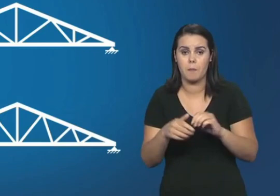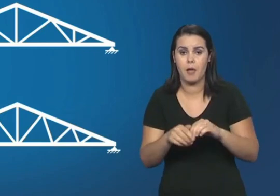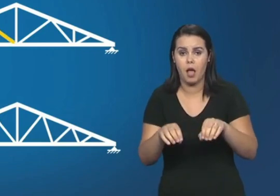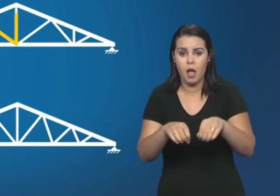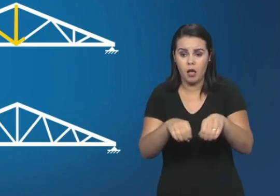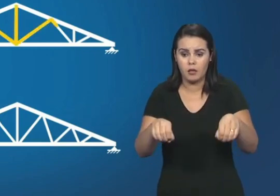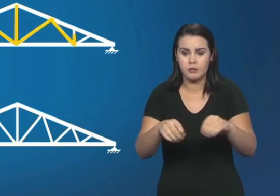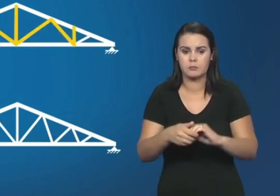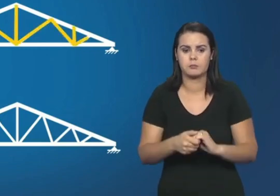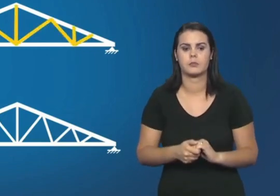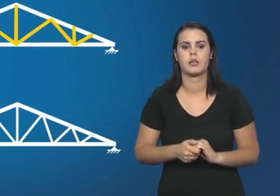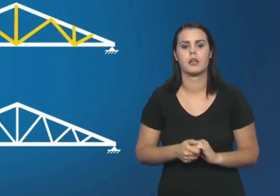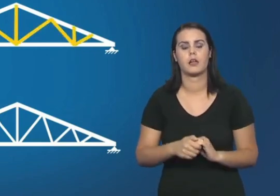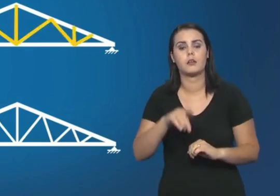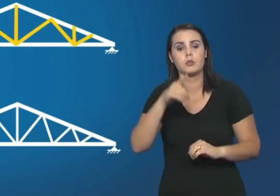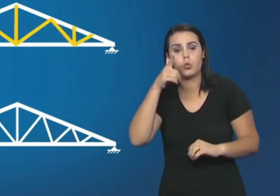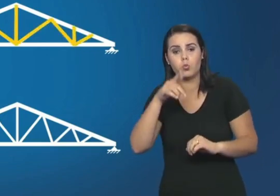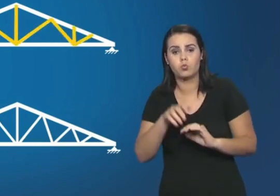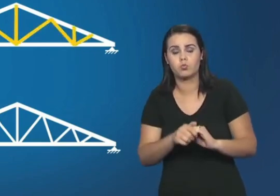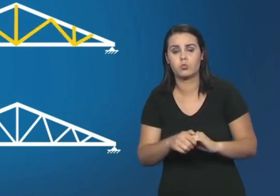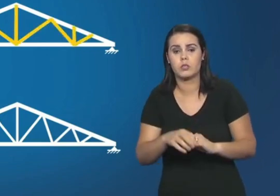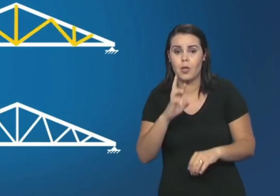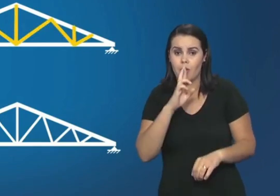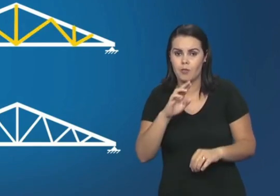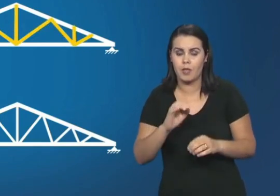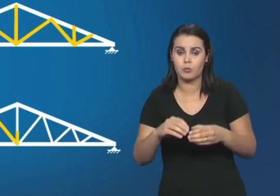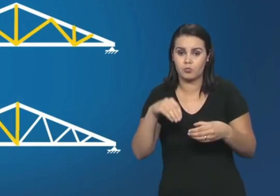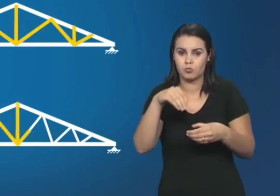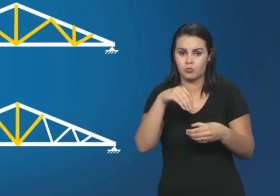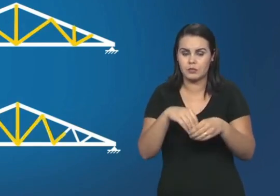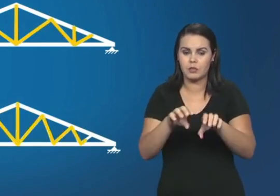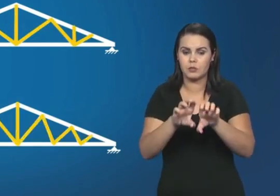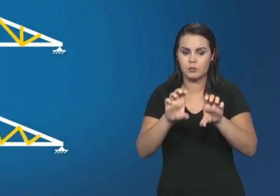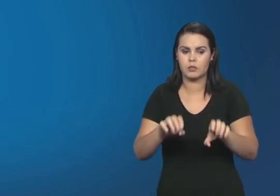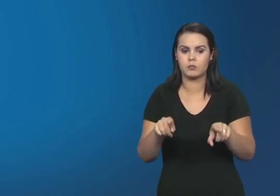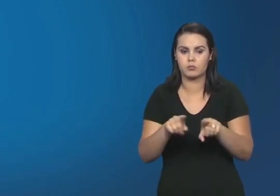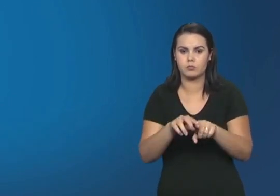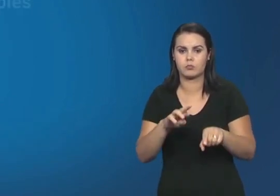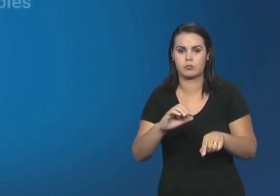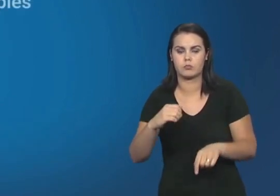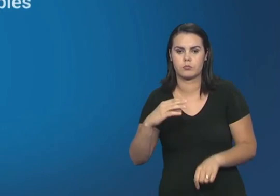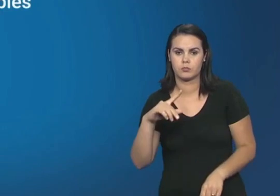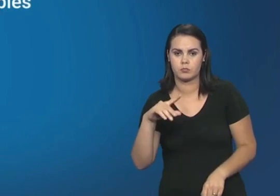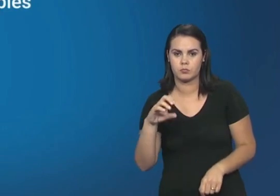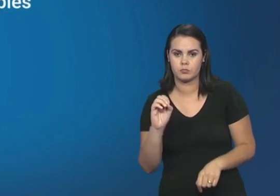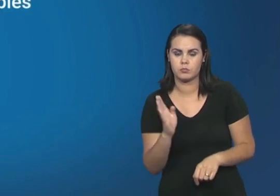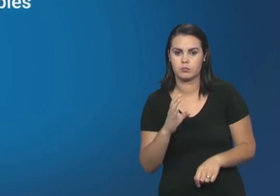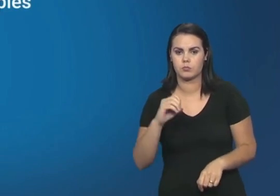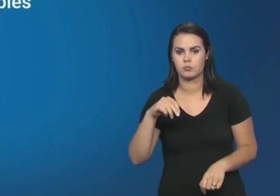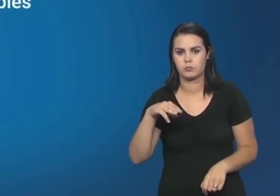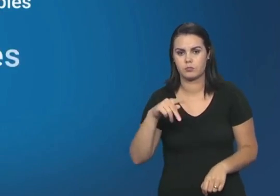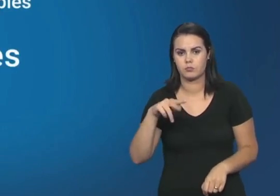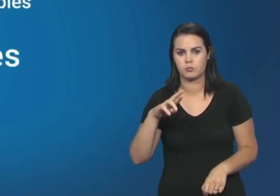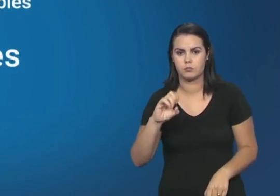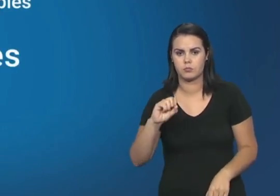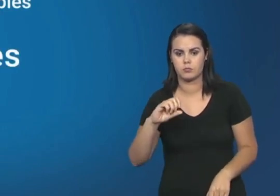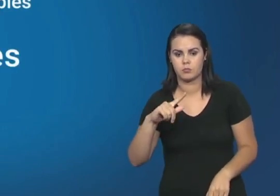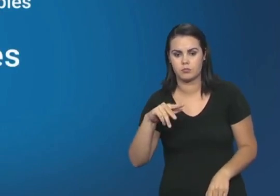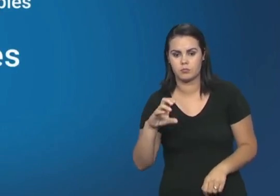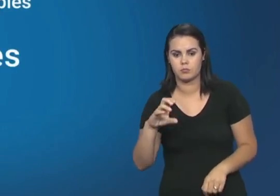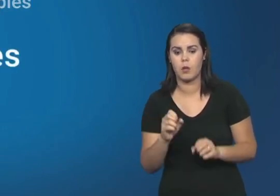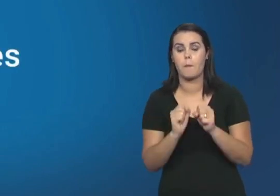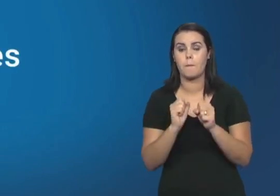responsáveis por suportar os efeitos internos da estrutura, a tração e a compressão. Uma treliça pode ser classificada como